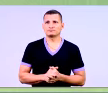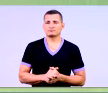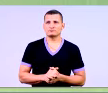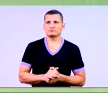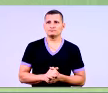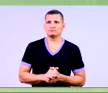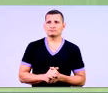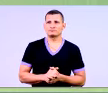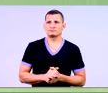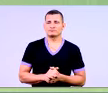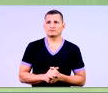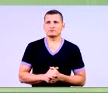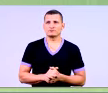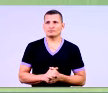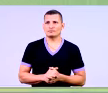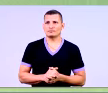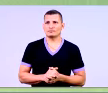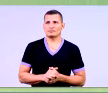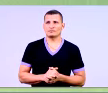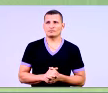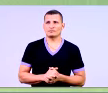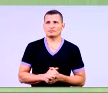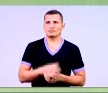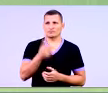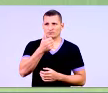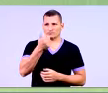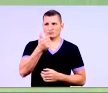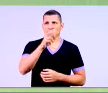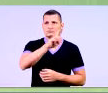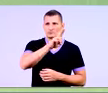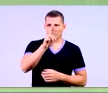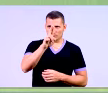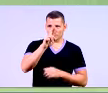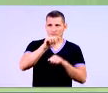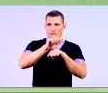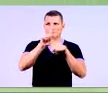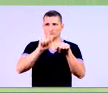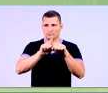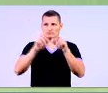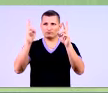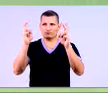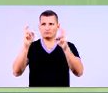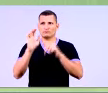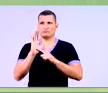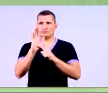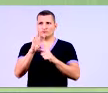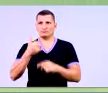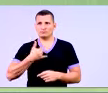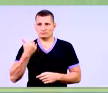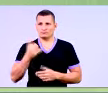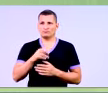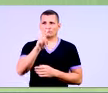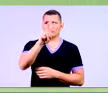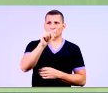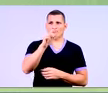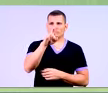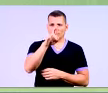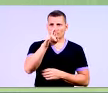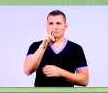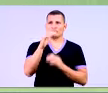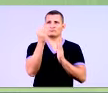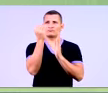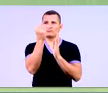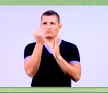completo tá primeiro do nome com um algoritmo ela mostra idade faça a declaração das variáveis